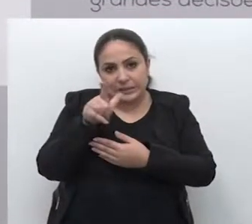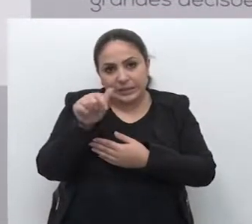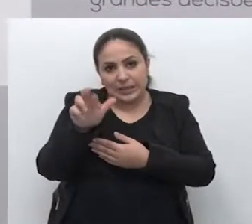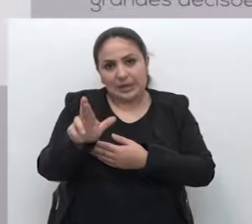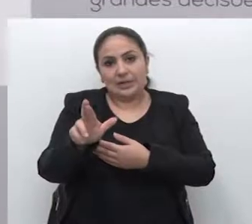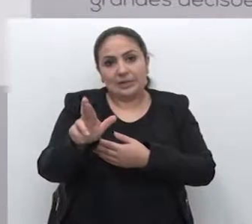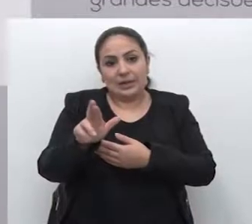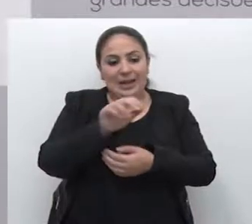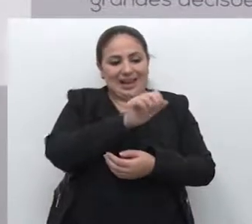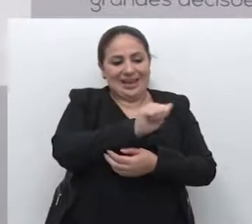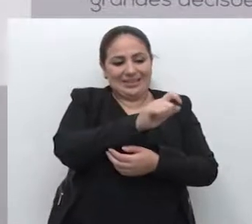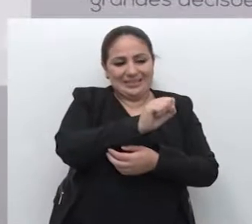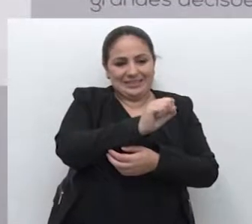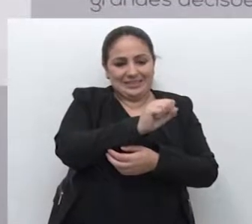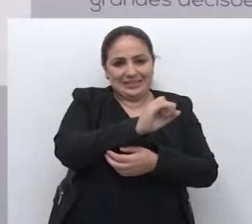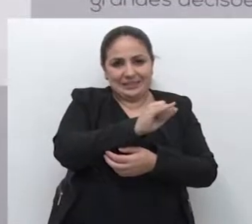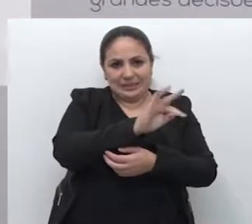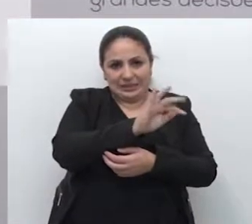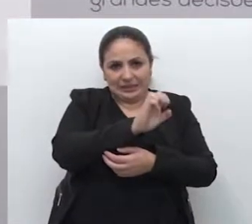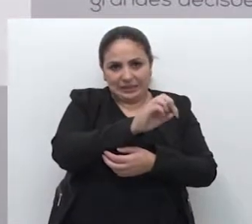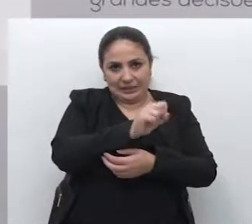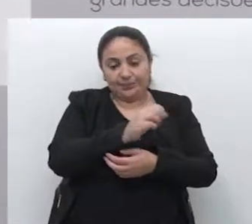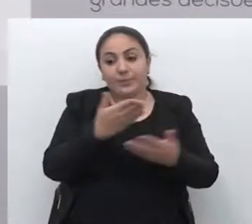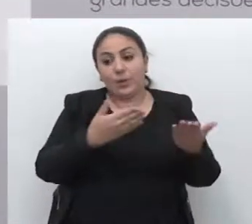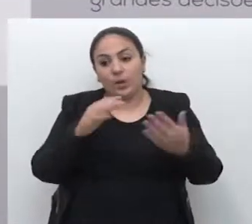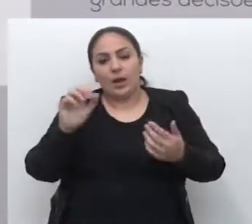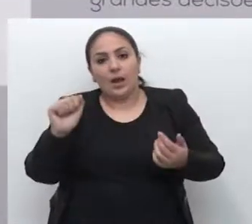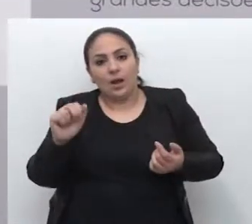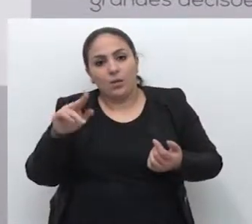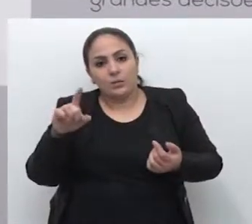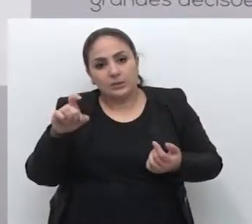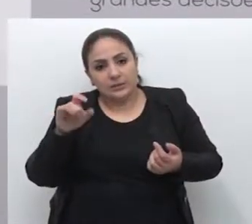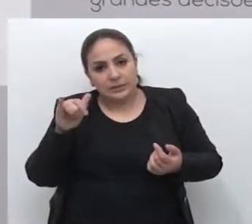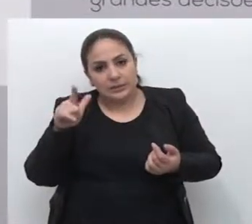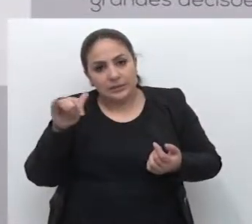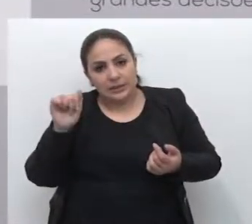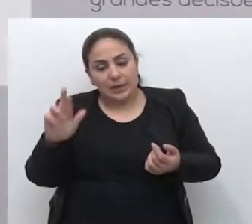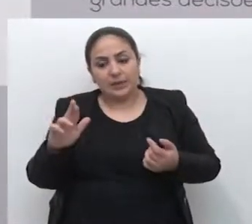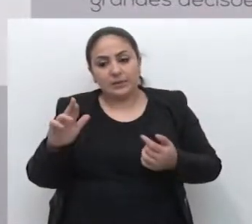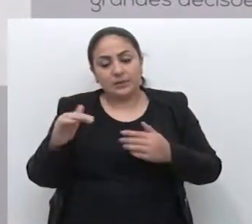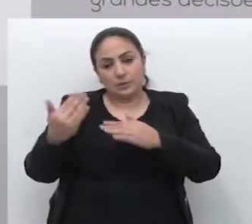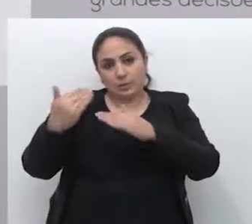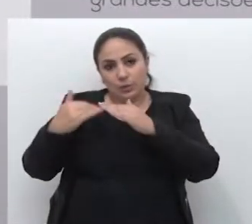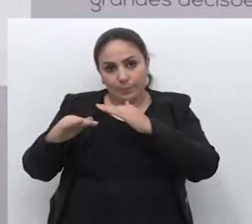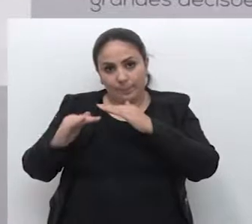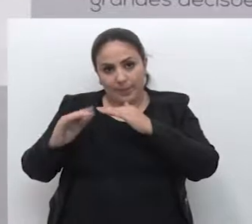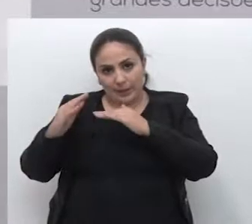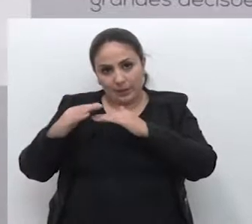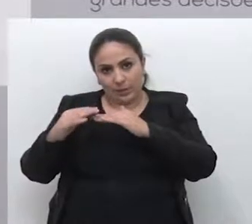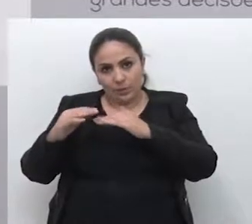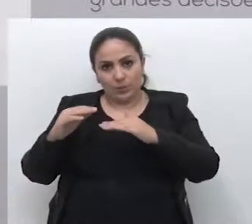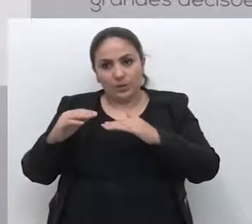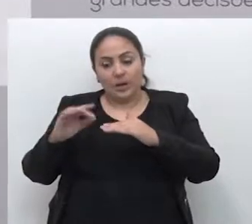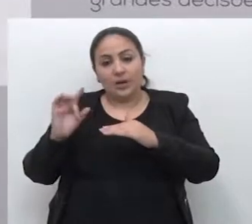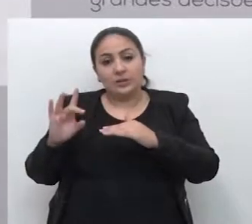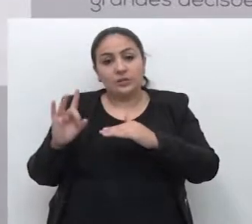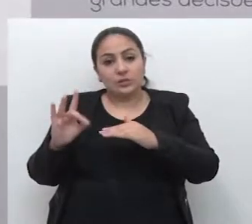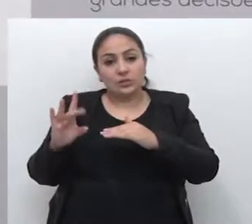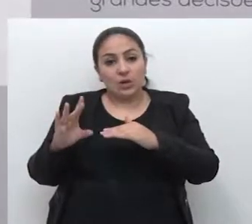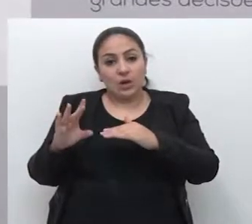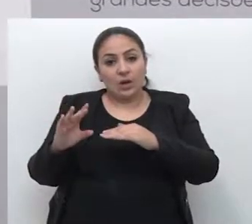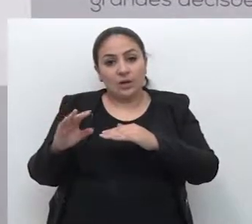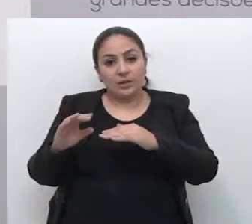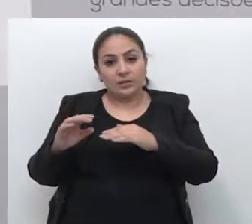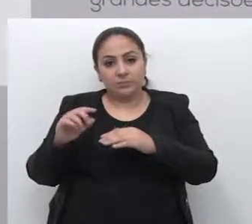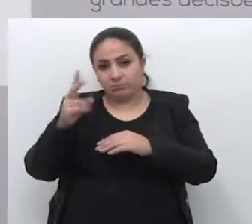atividades escolares seria justamente para fazer essas funções. Seria um cargo menor, onde a escolaridade seria